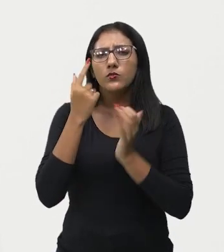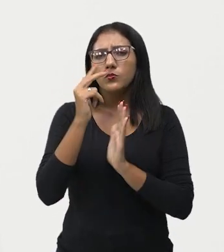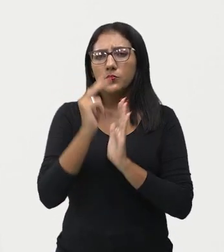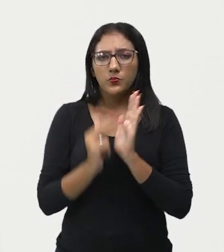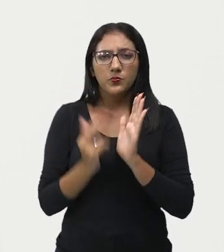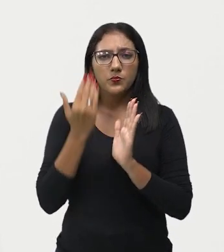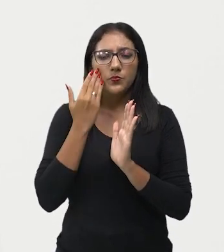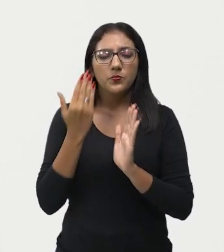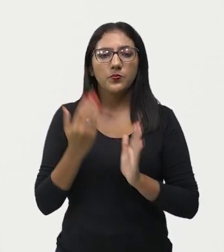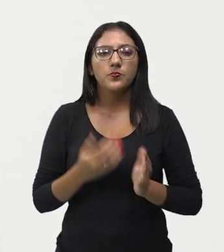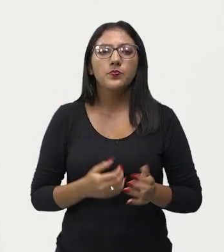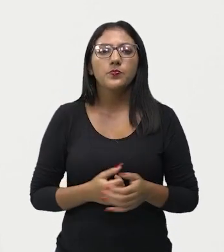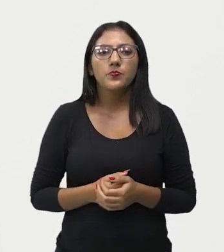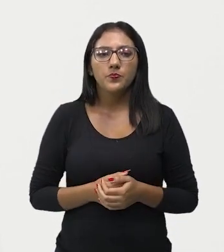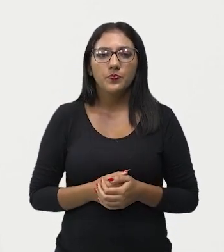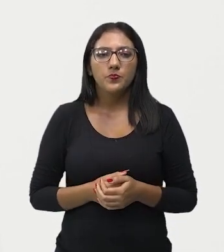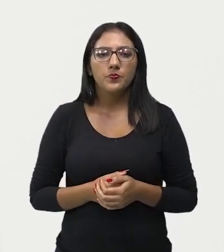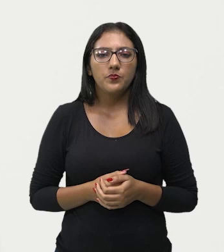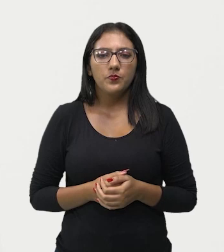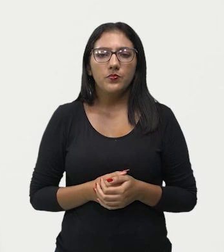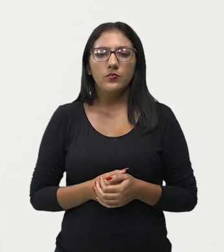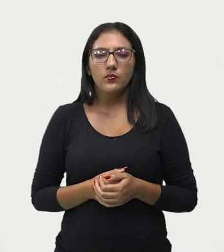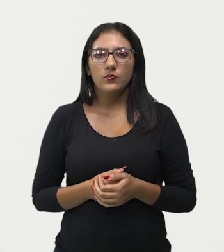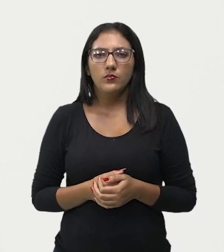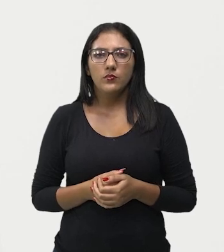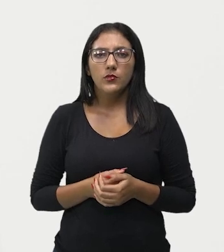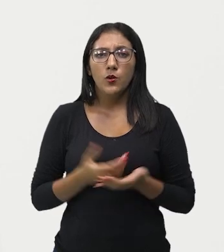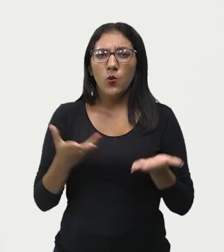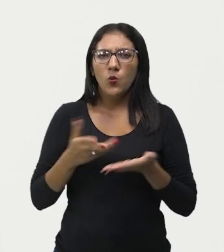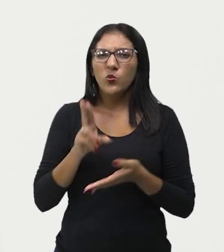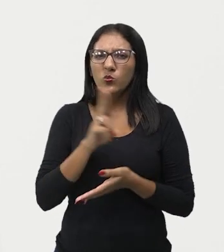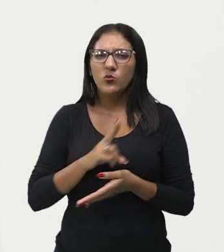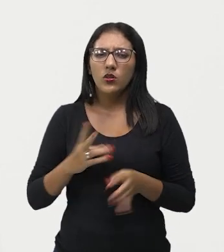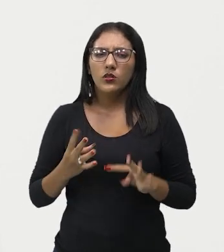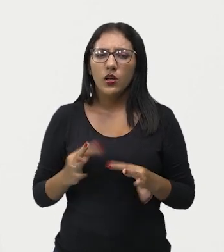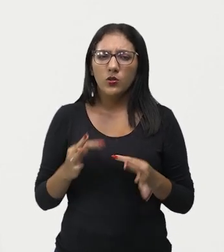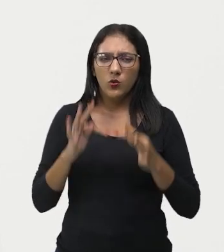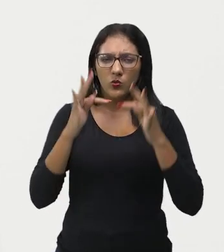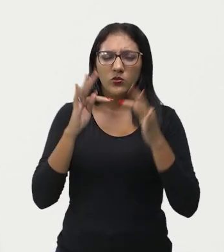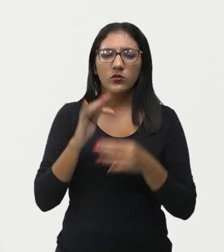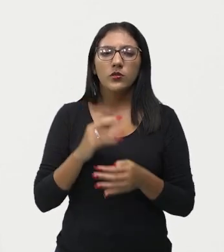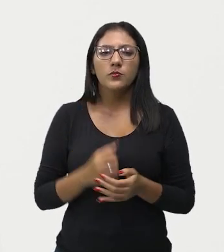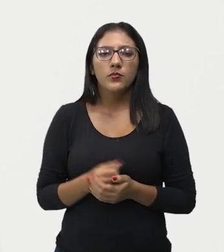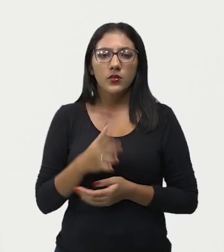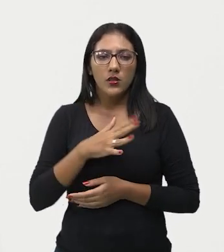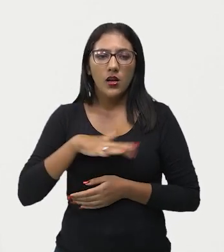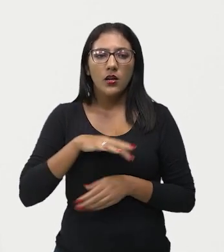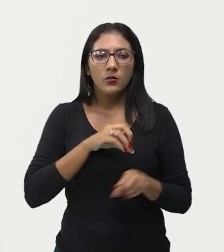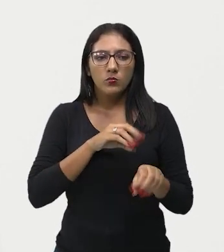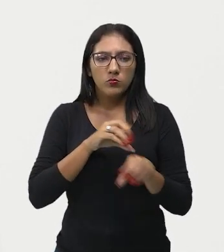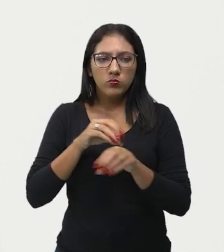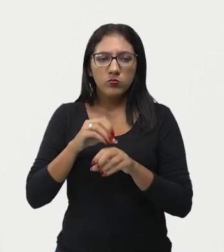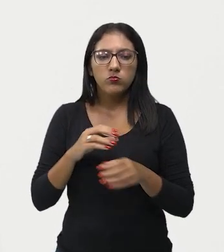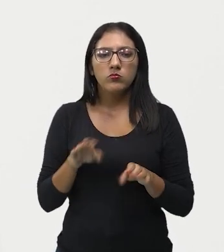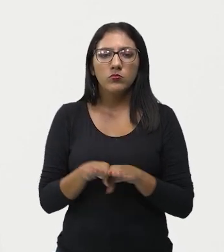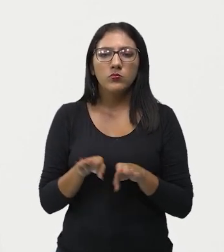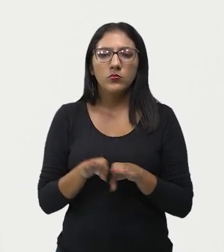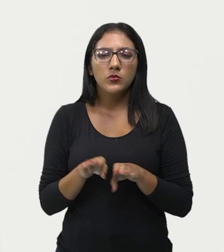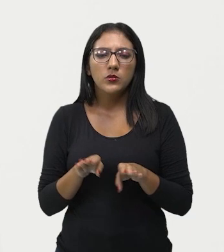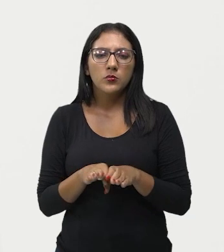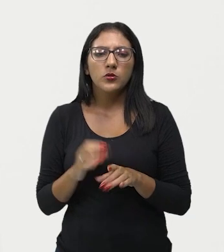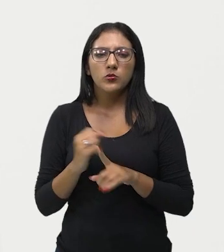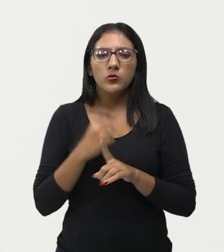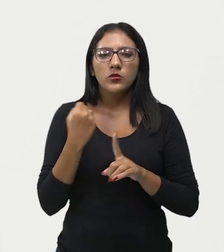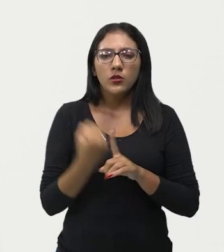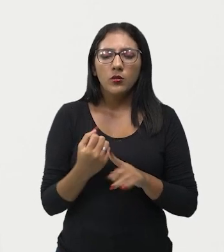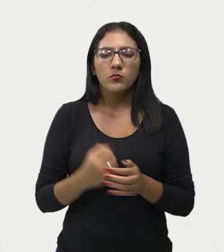notícia. Concomitantemente com o uso da tecnologia na produção do saber e da interação social, surge um novo